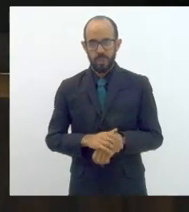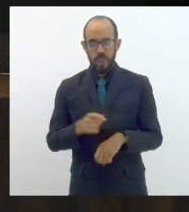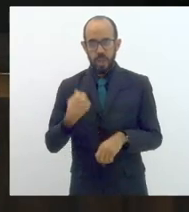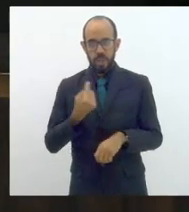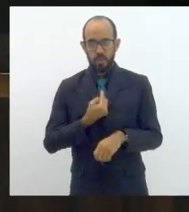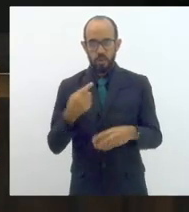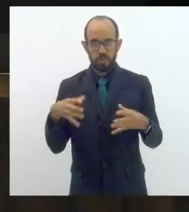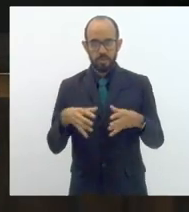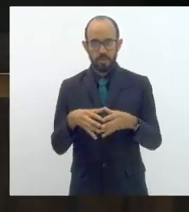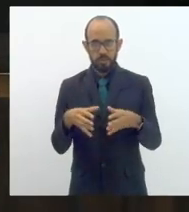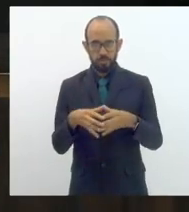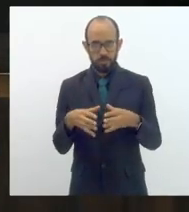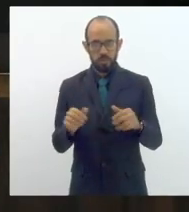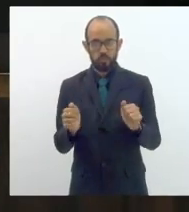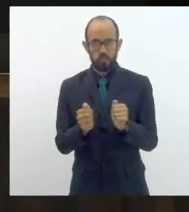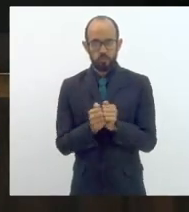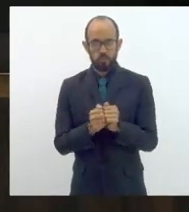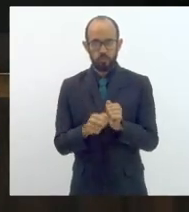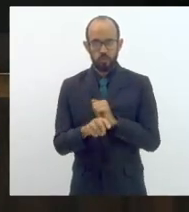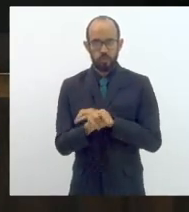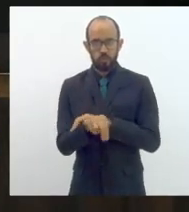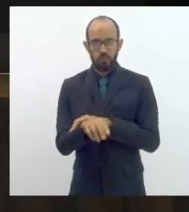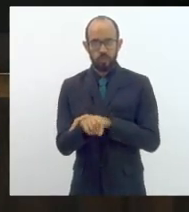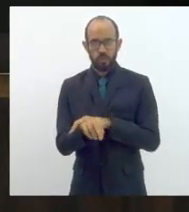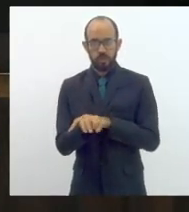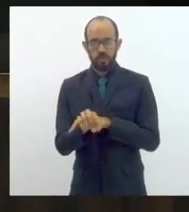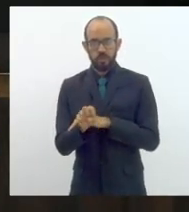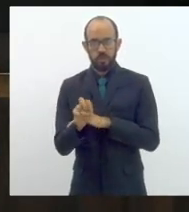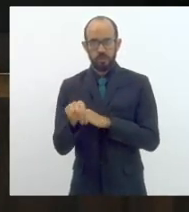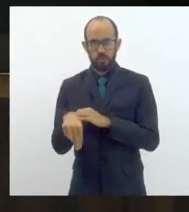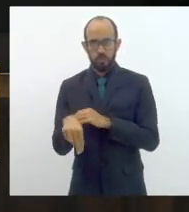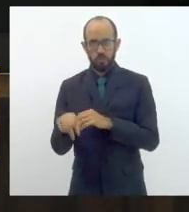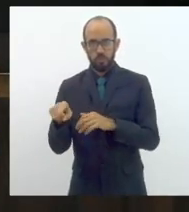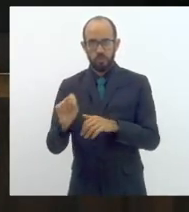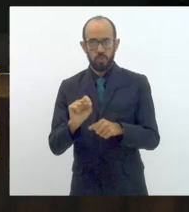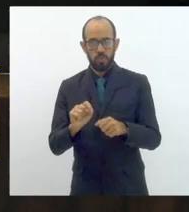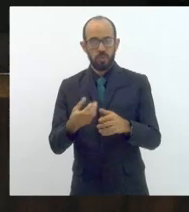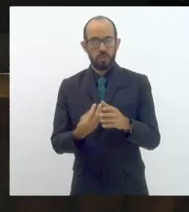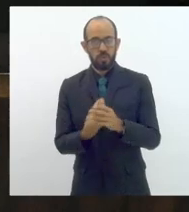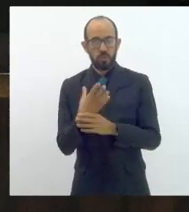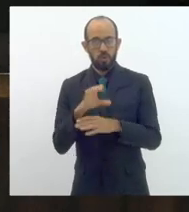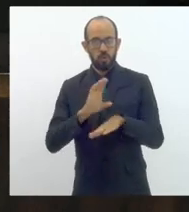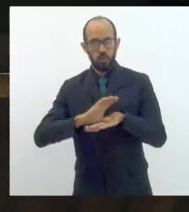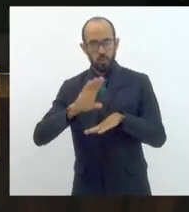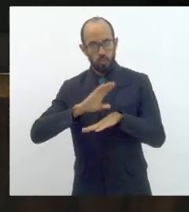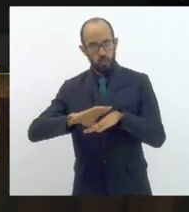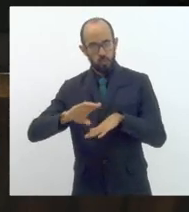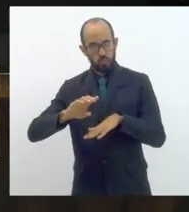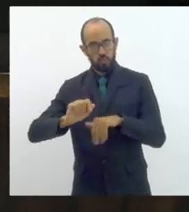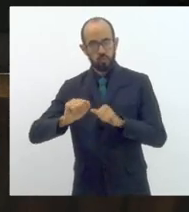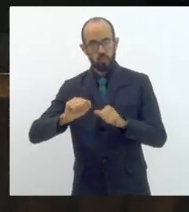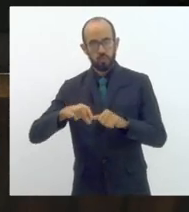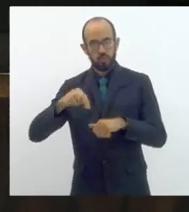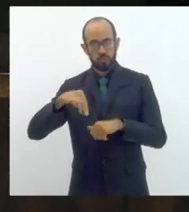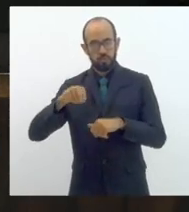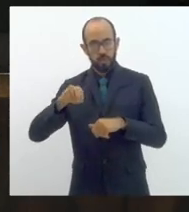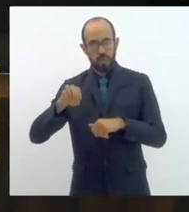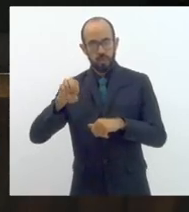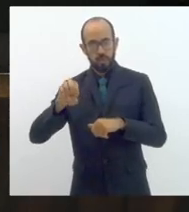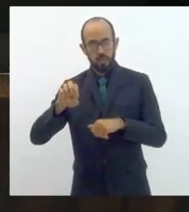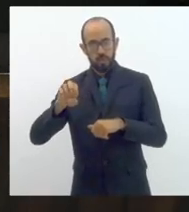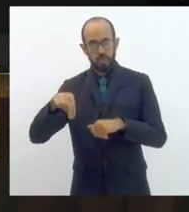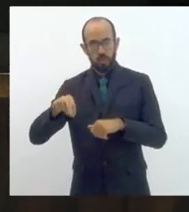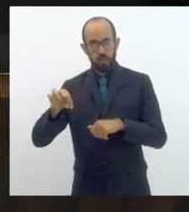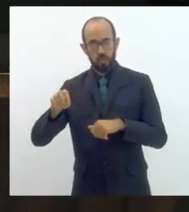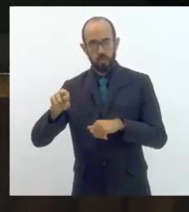com Wanderson, Felipe Aiste, construiu um curso de mentoria, pensando que o espaço do Parlamento